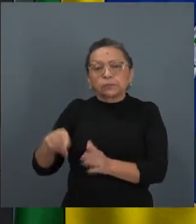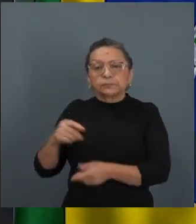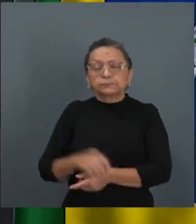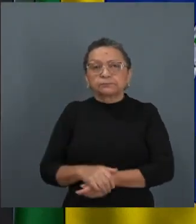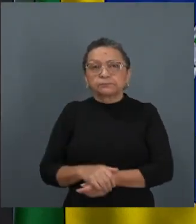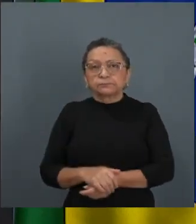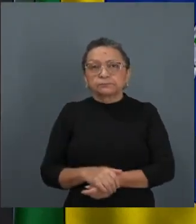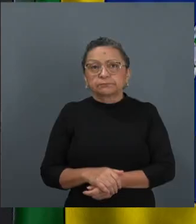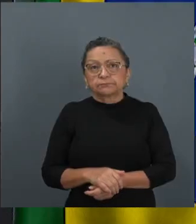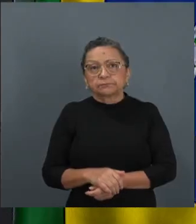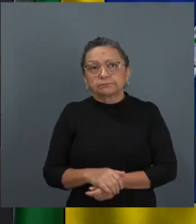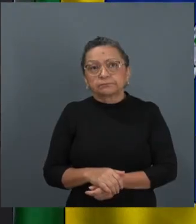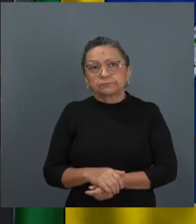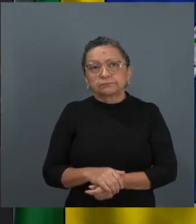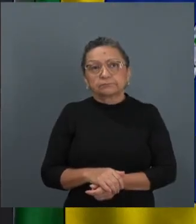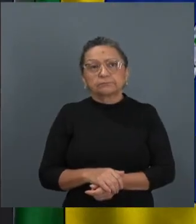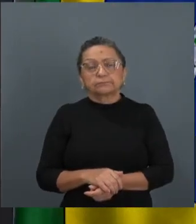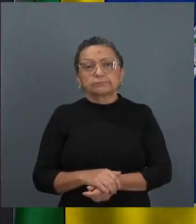perpetuação de poder.